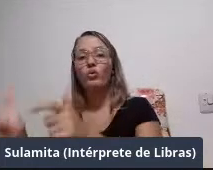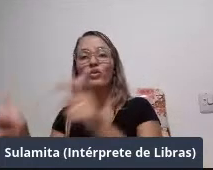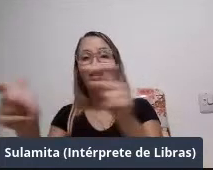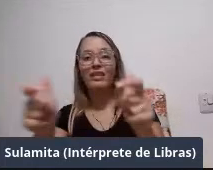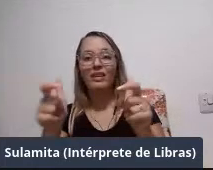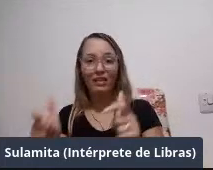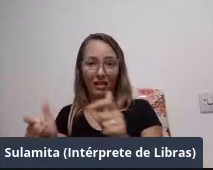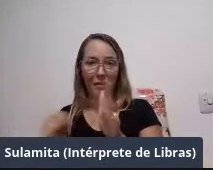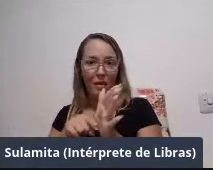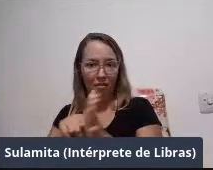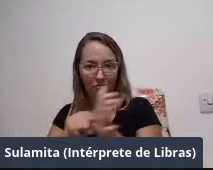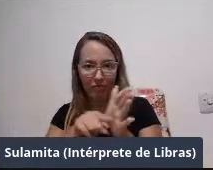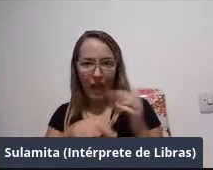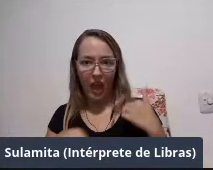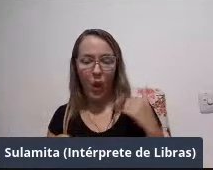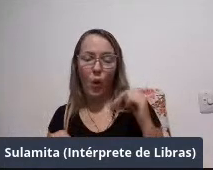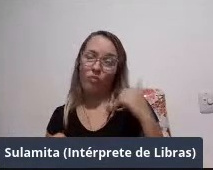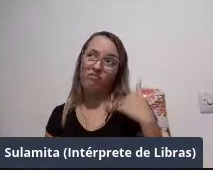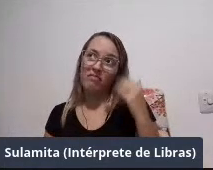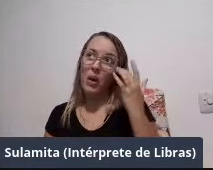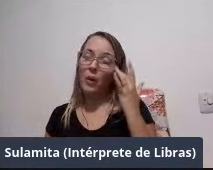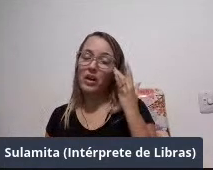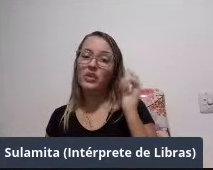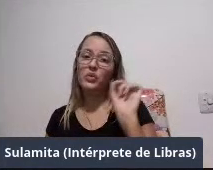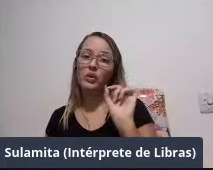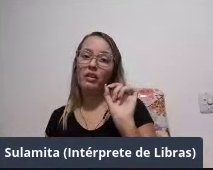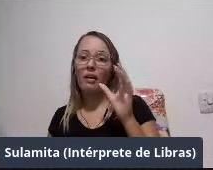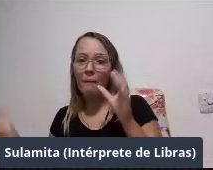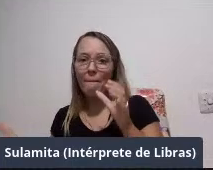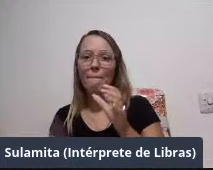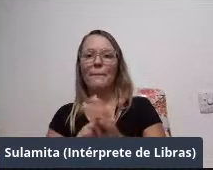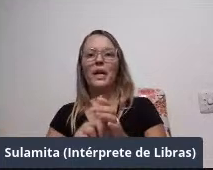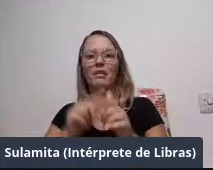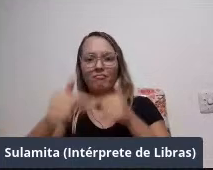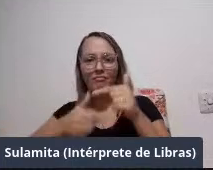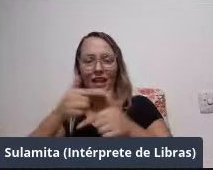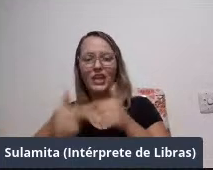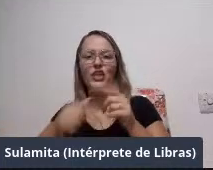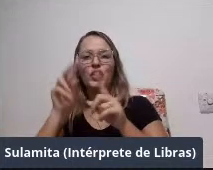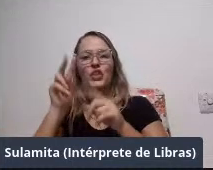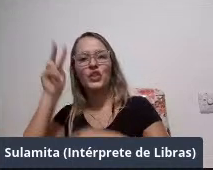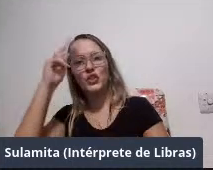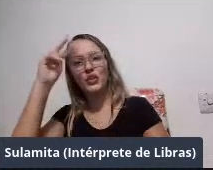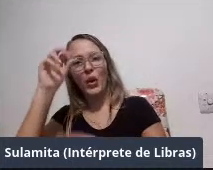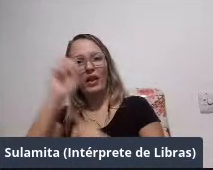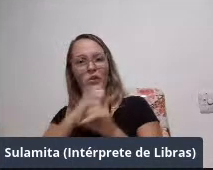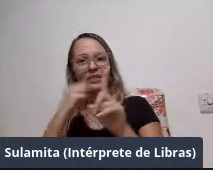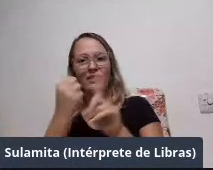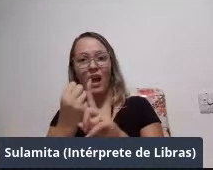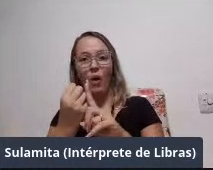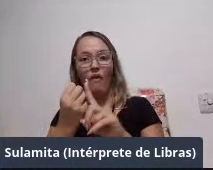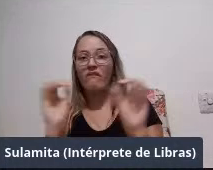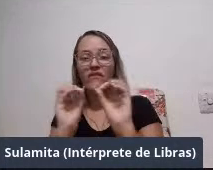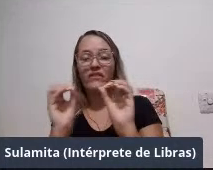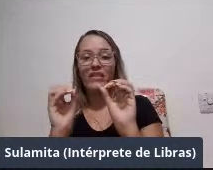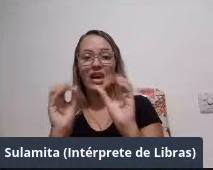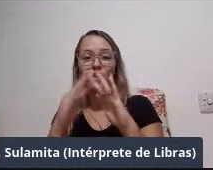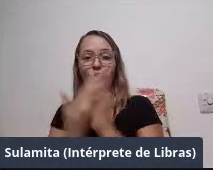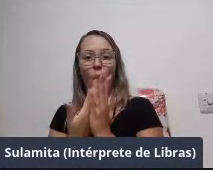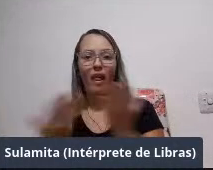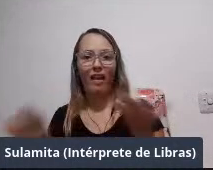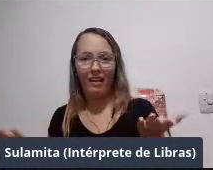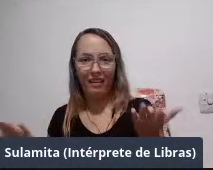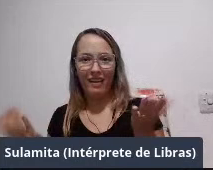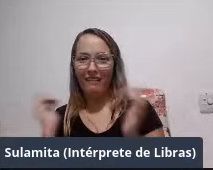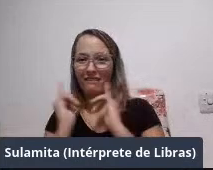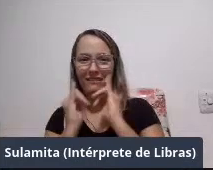que eu me considero, né, na intersecção entre história da educação e história social, não se falava de escola, se falava quase nada